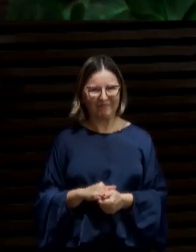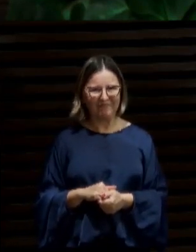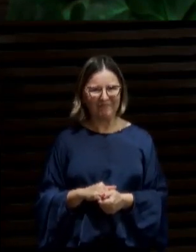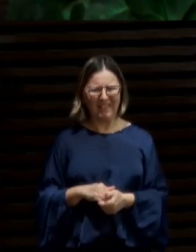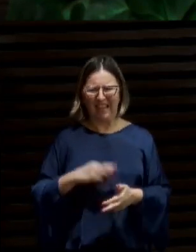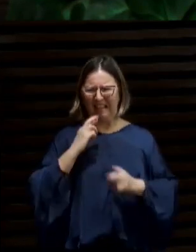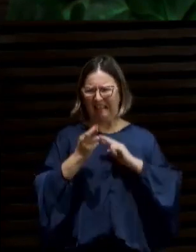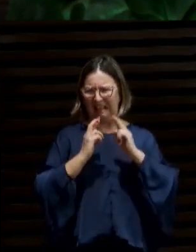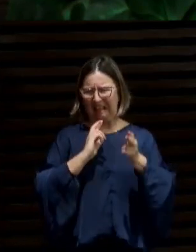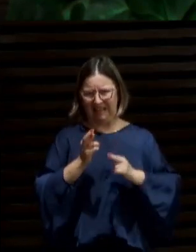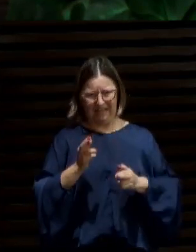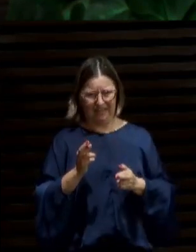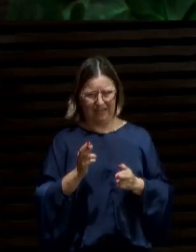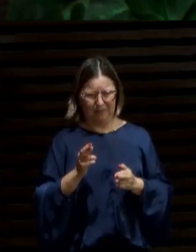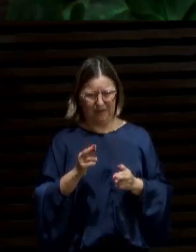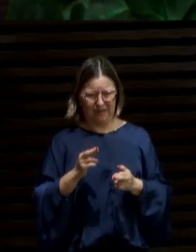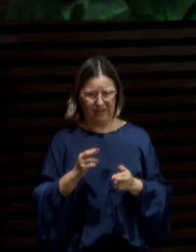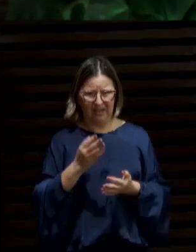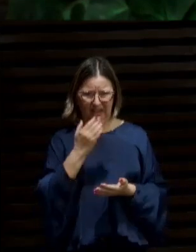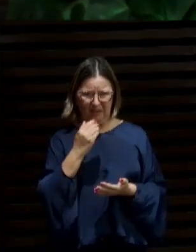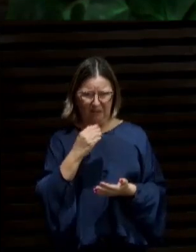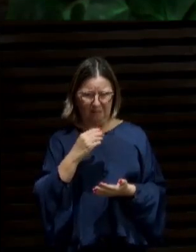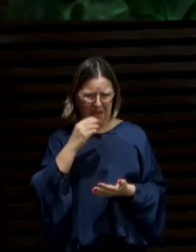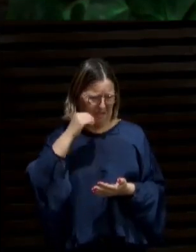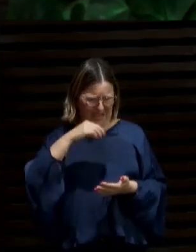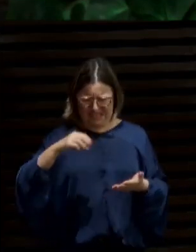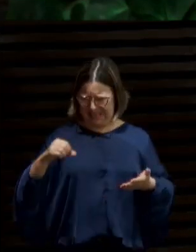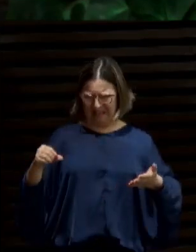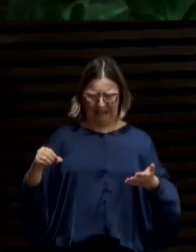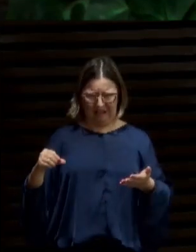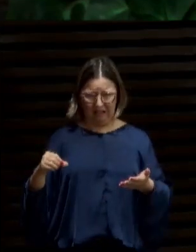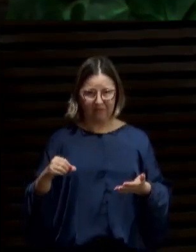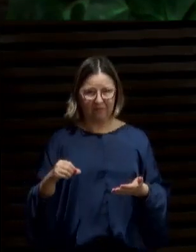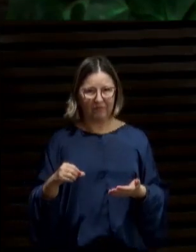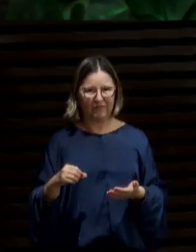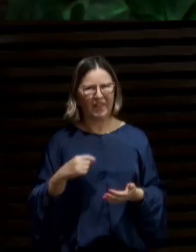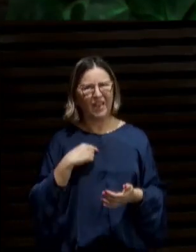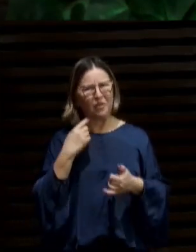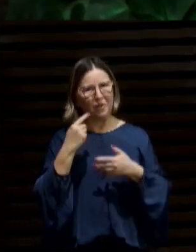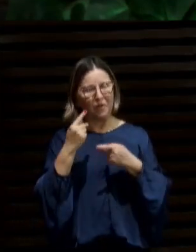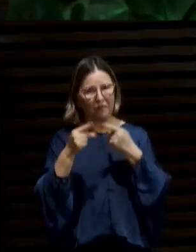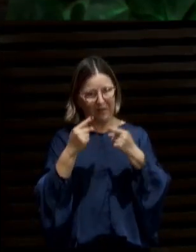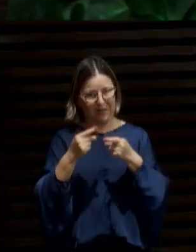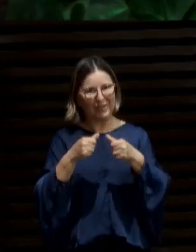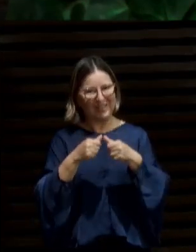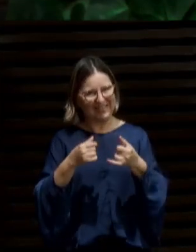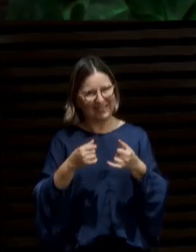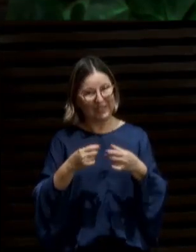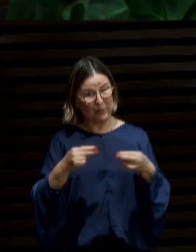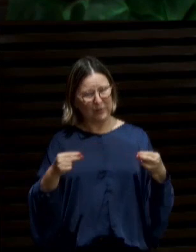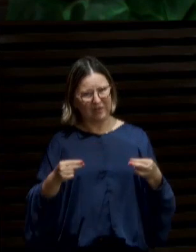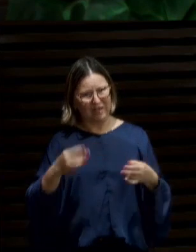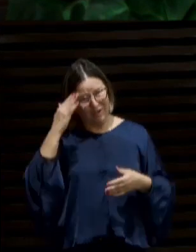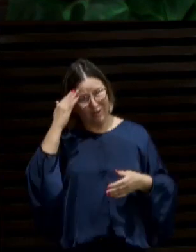quê, porque ficou com pouco sal, porque tem sal demais, porque tem isso. Eu estou falando de bobagens, porque não sei se na casa de vocês